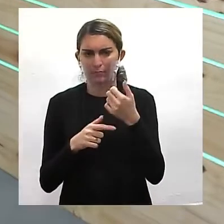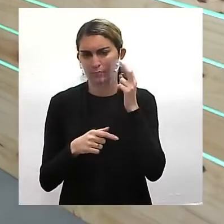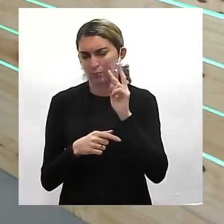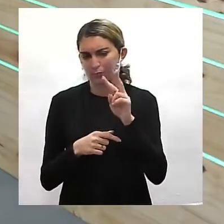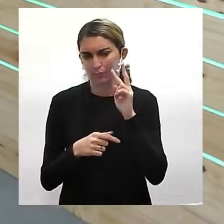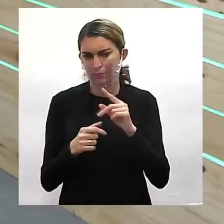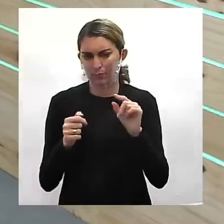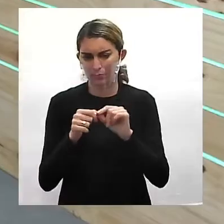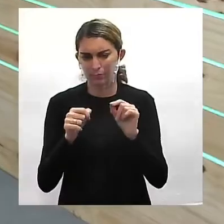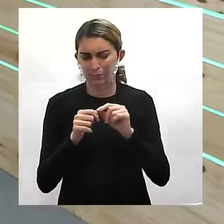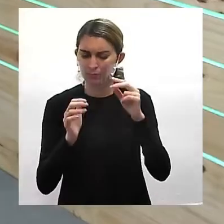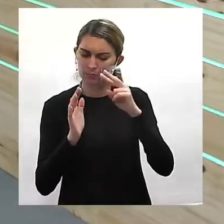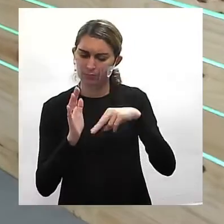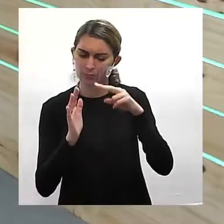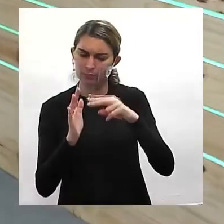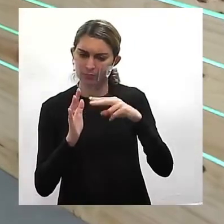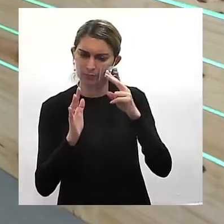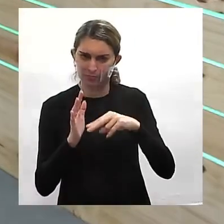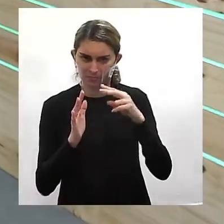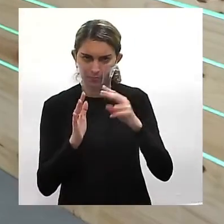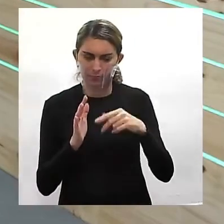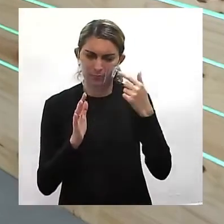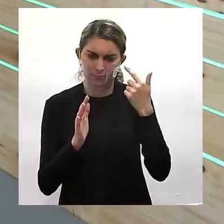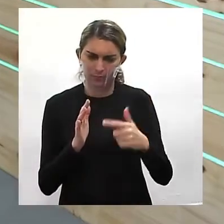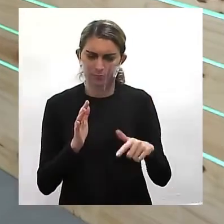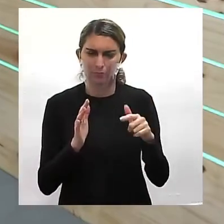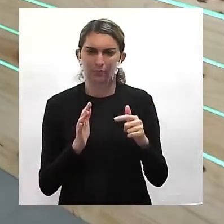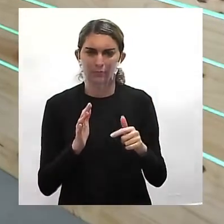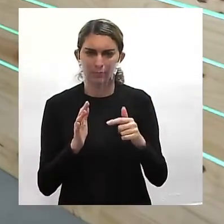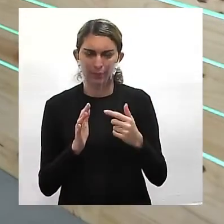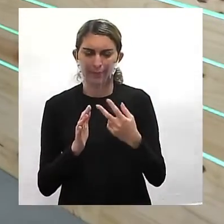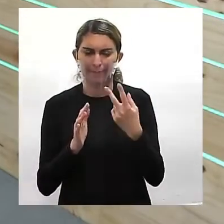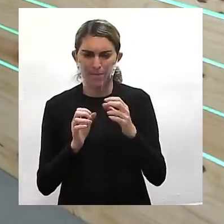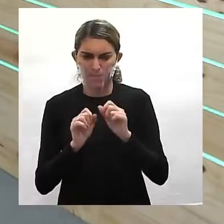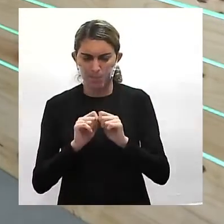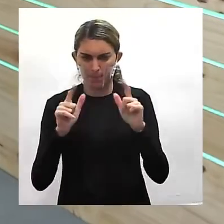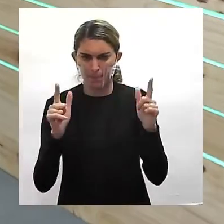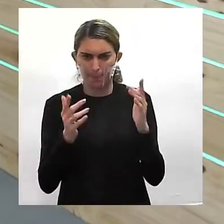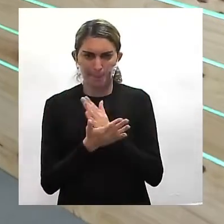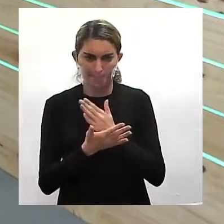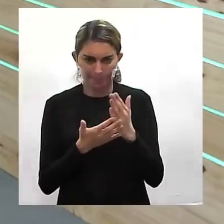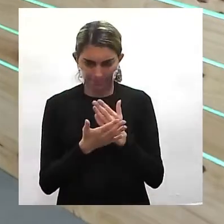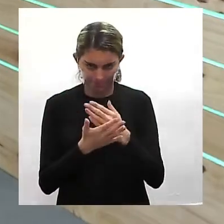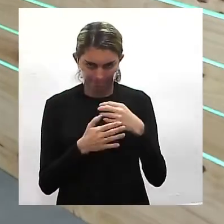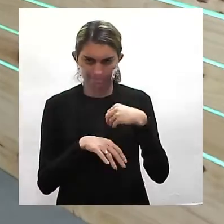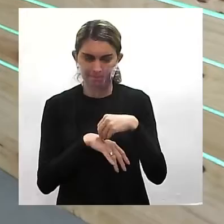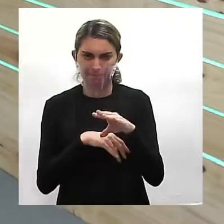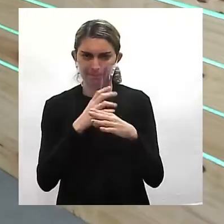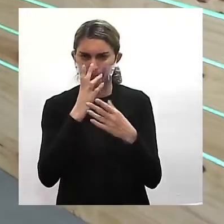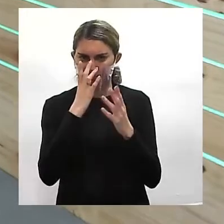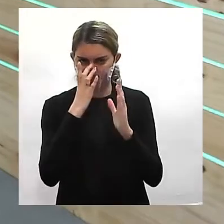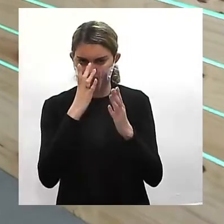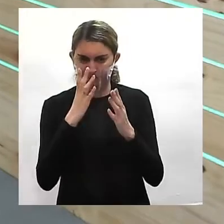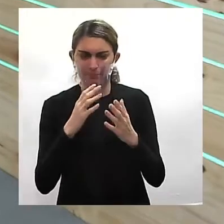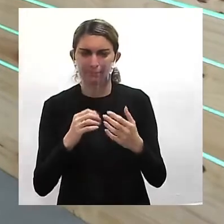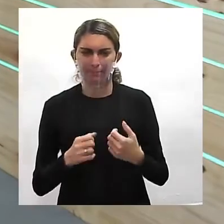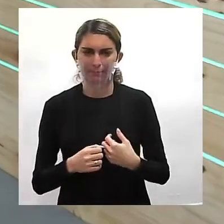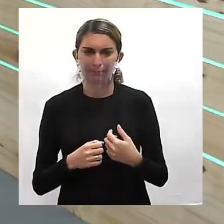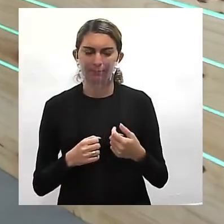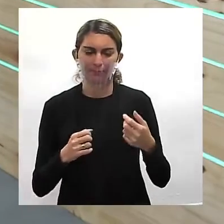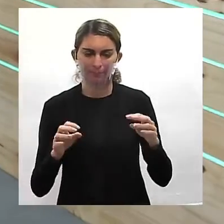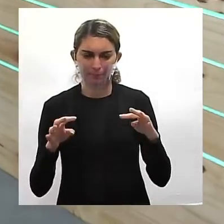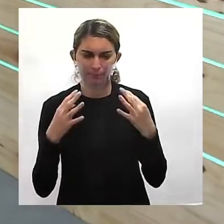eu vou fazer a leitura da questão novamente, certo? Daí vamos destacar alguns pontos, né? Já dá um ponto para mim,